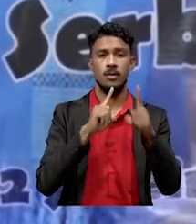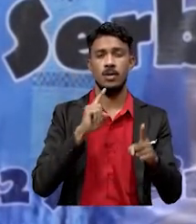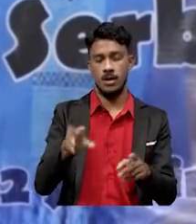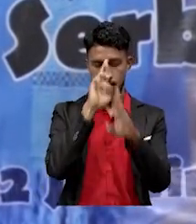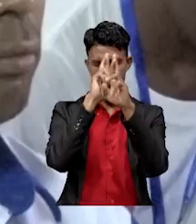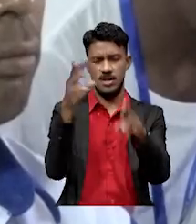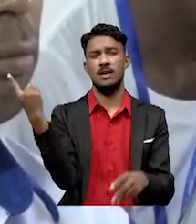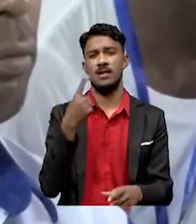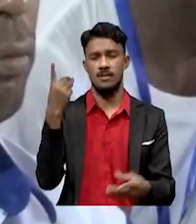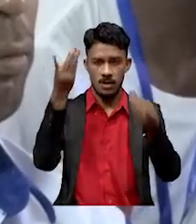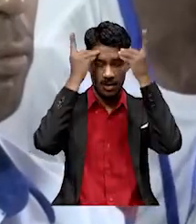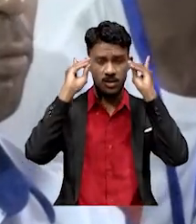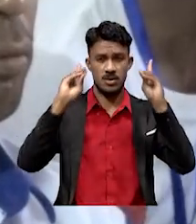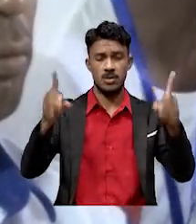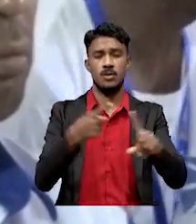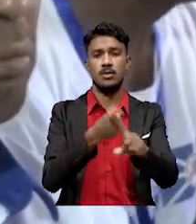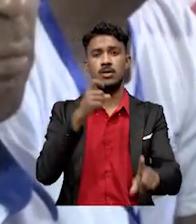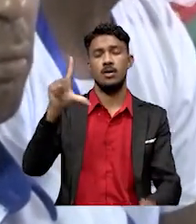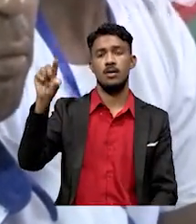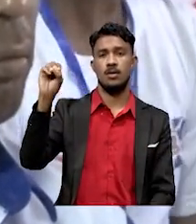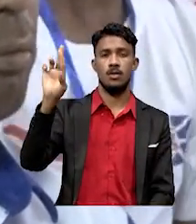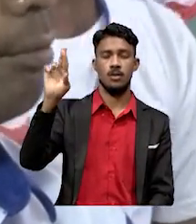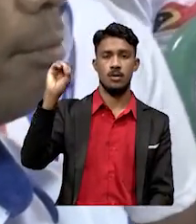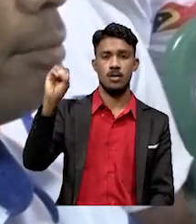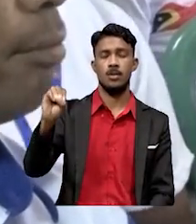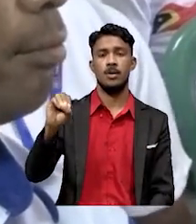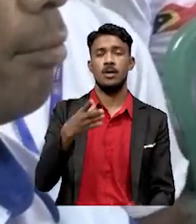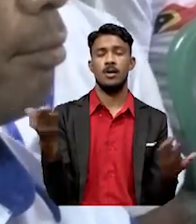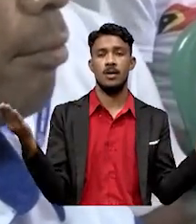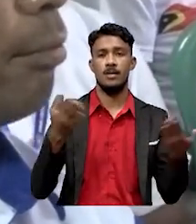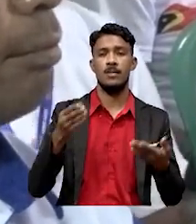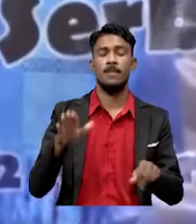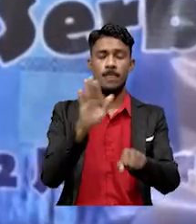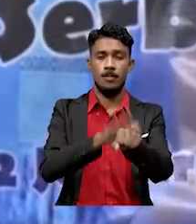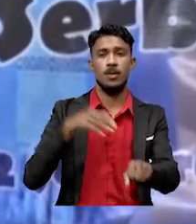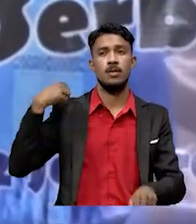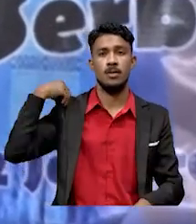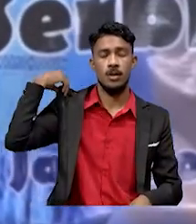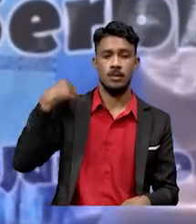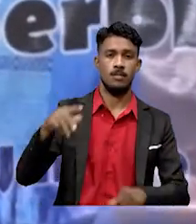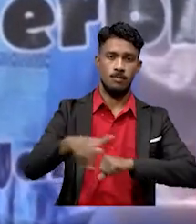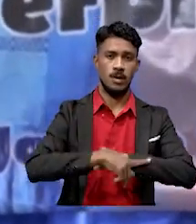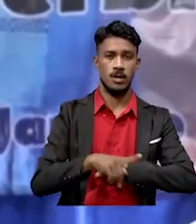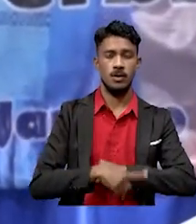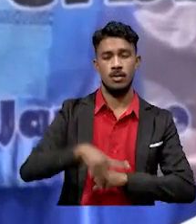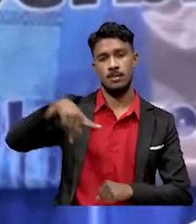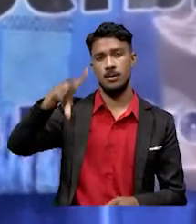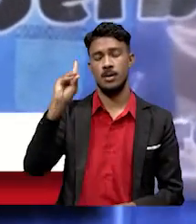na fatin decisão husi loromau ne beretira ne candidatura. Era uma prova que o Partido